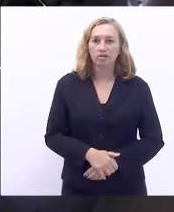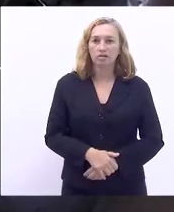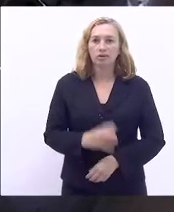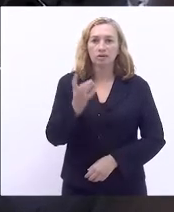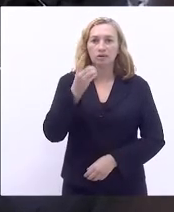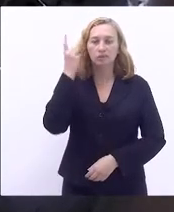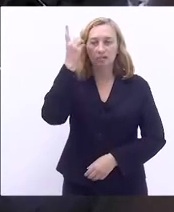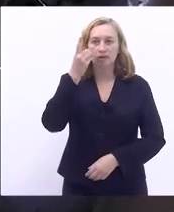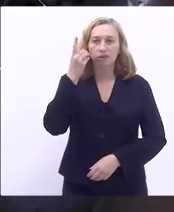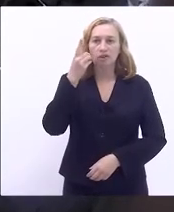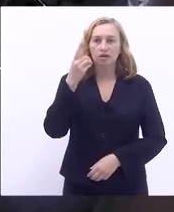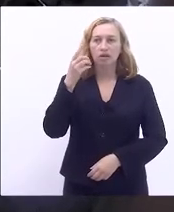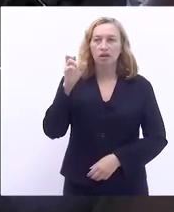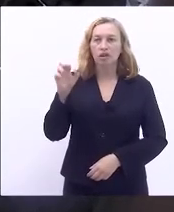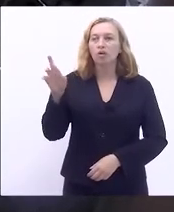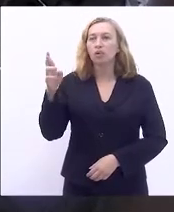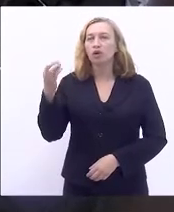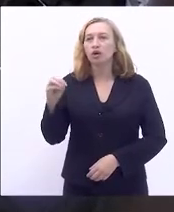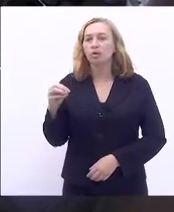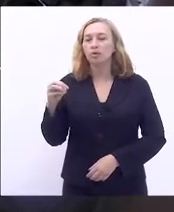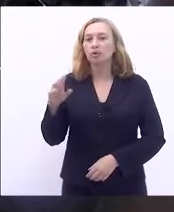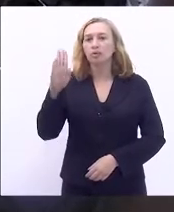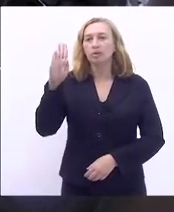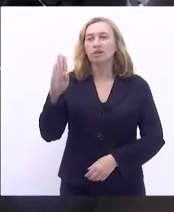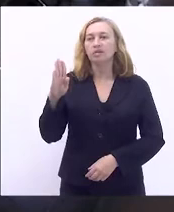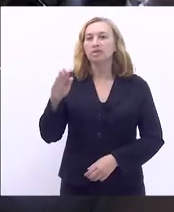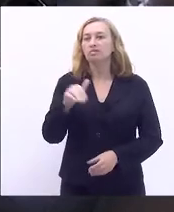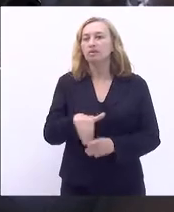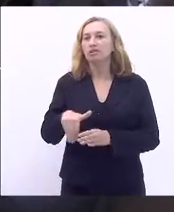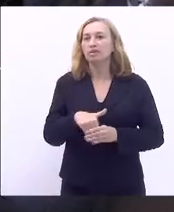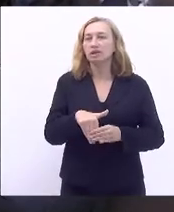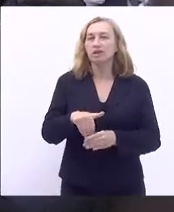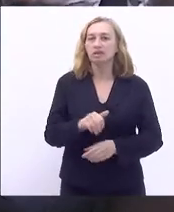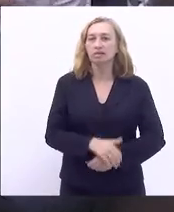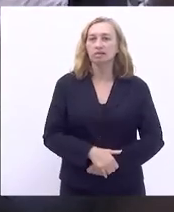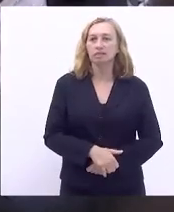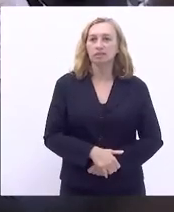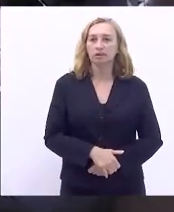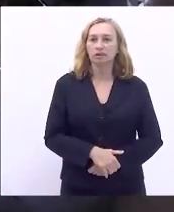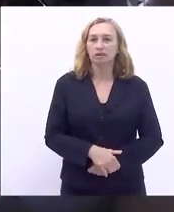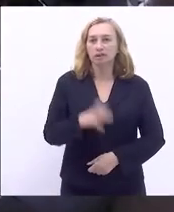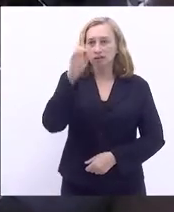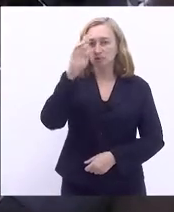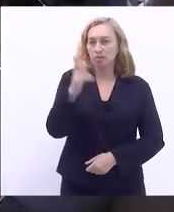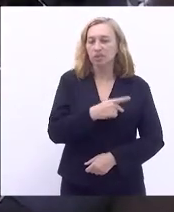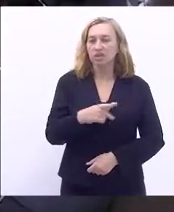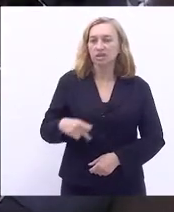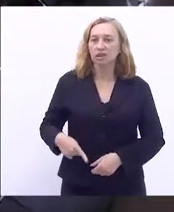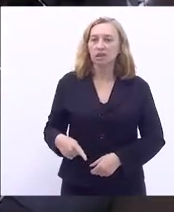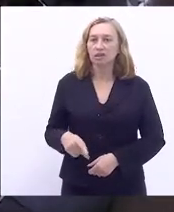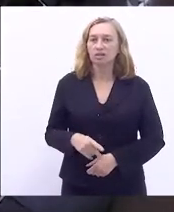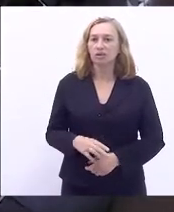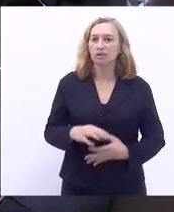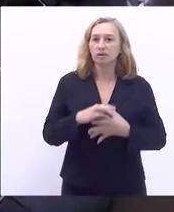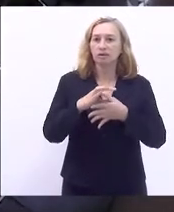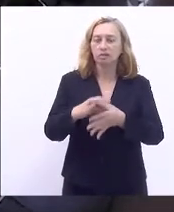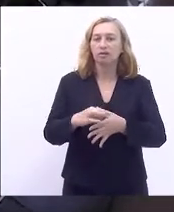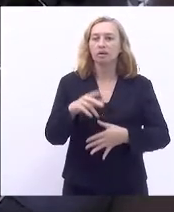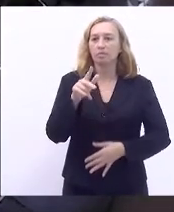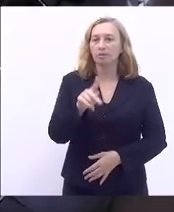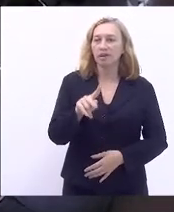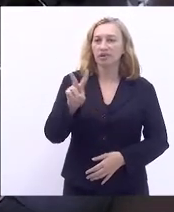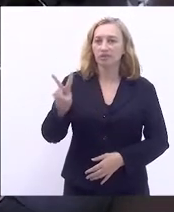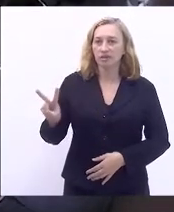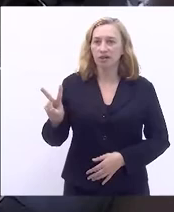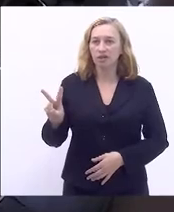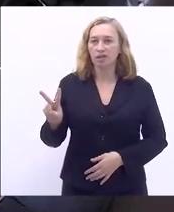Deputado Eurico Júnior, presente, vai votar. Senhor presidente, eu como líder do PV,